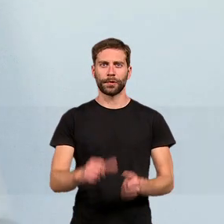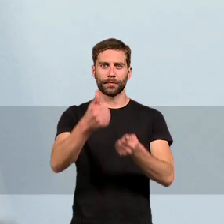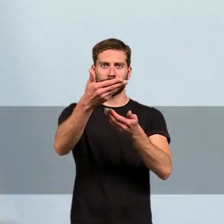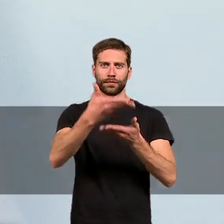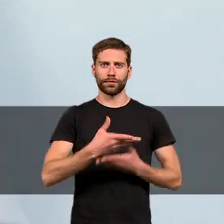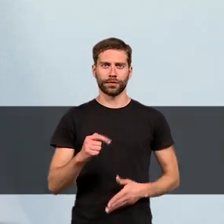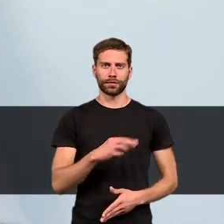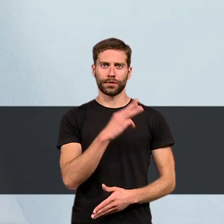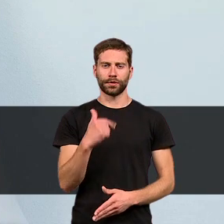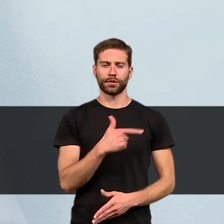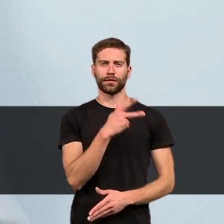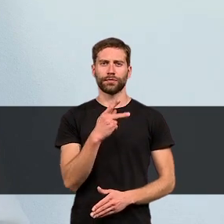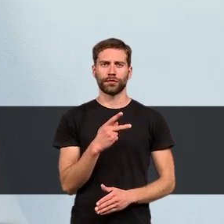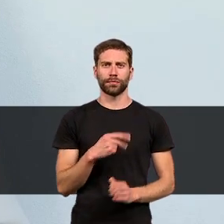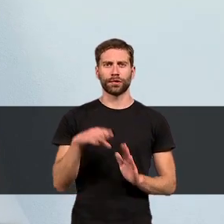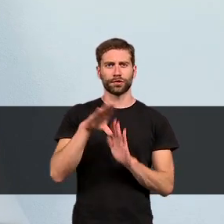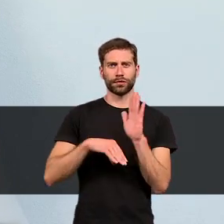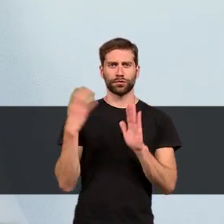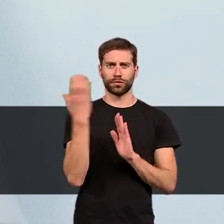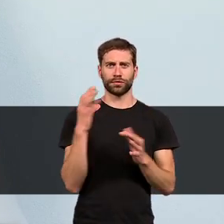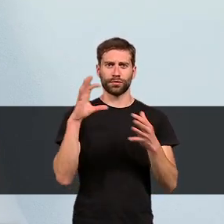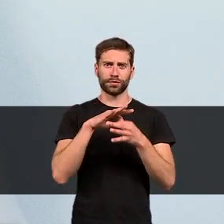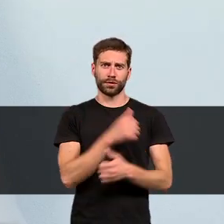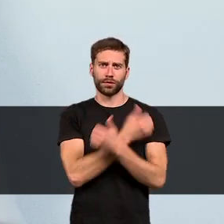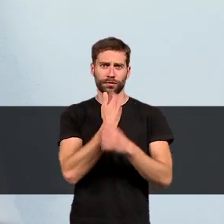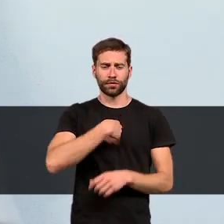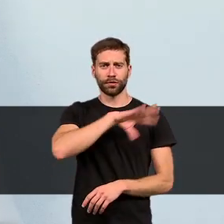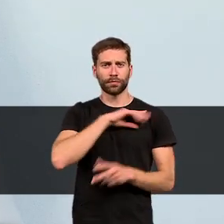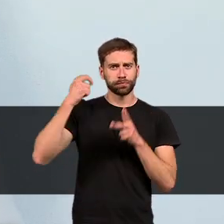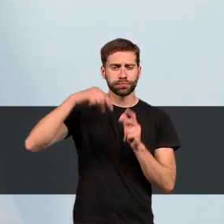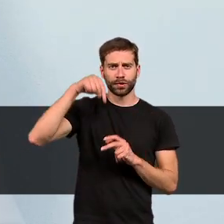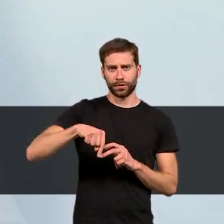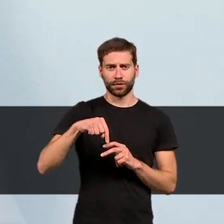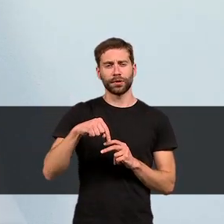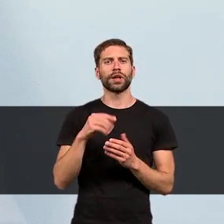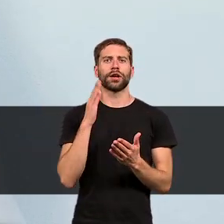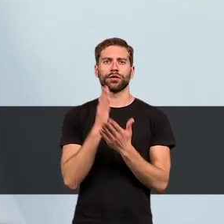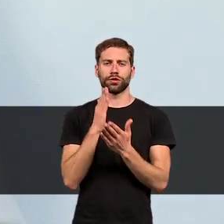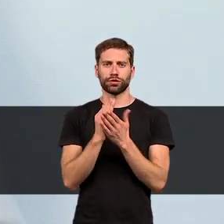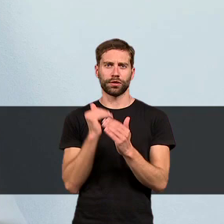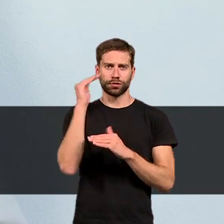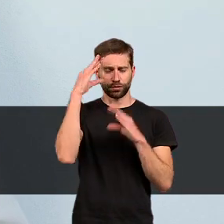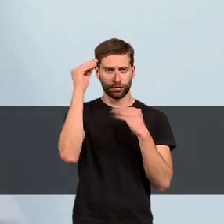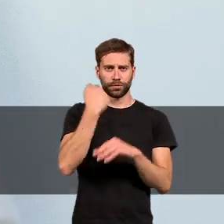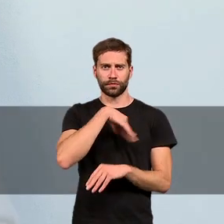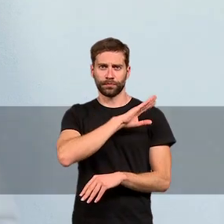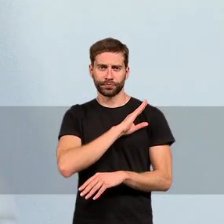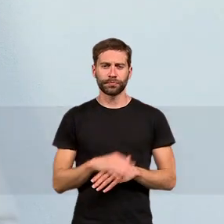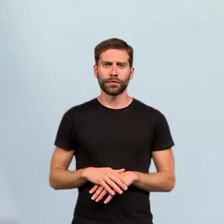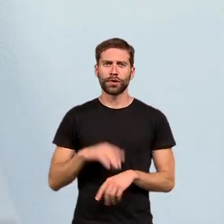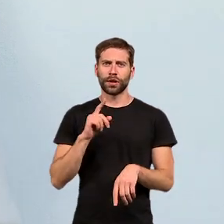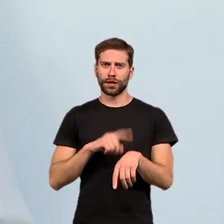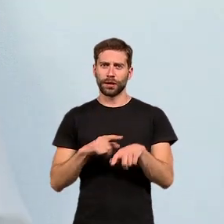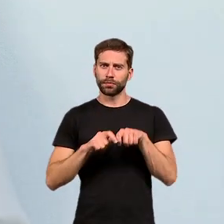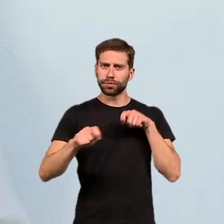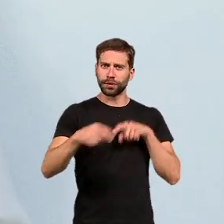Sejam bem-vindos à ESEC TV, um magazine cultural sobre a cidade de Coimbra, produzido na Escola Superior de Educação. Na próxima meia